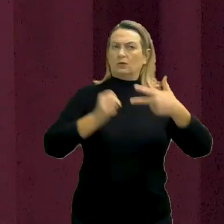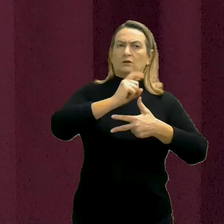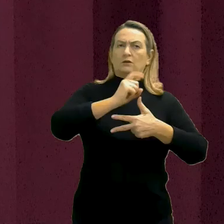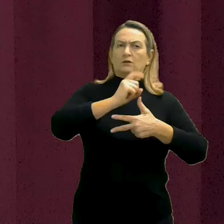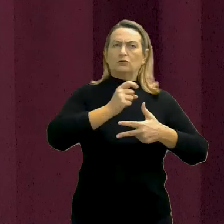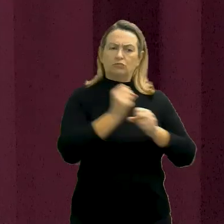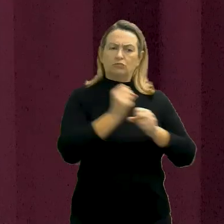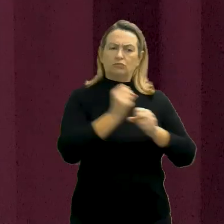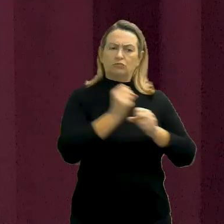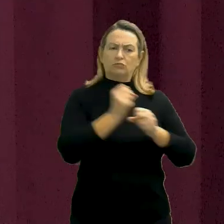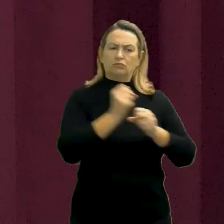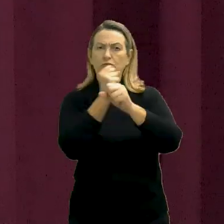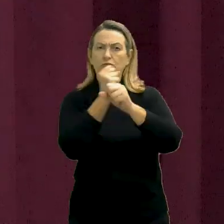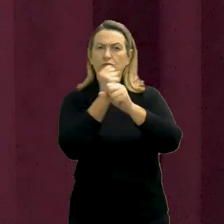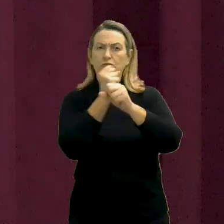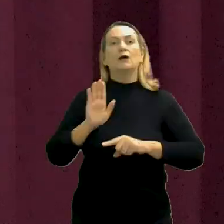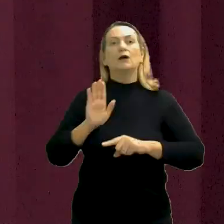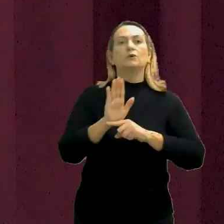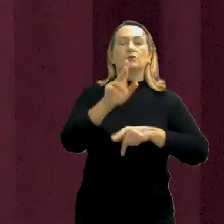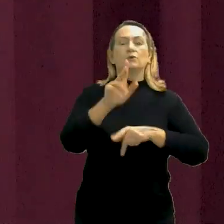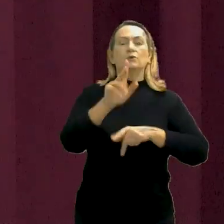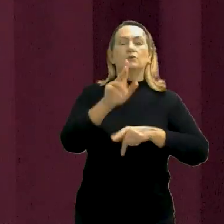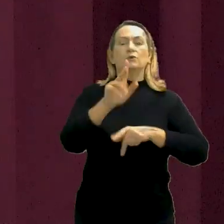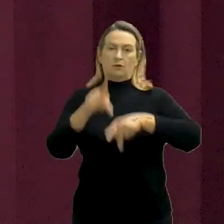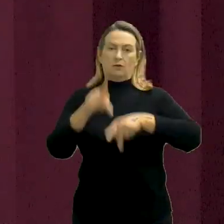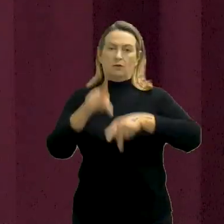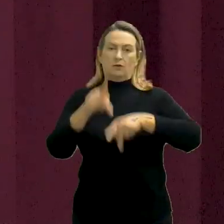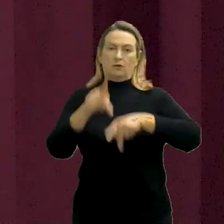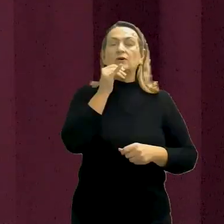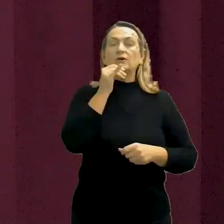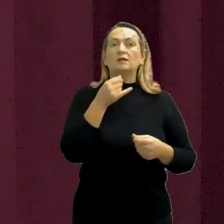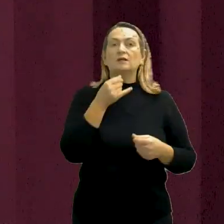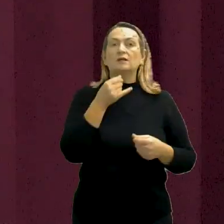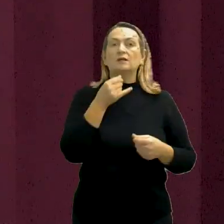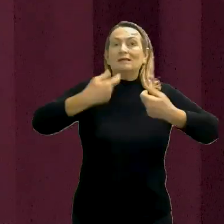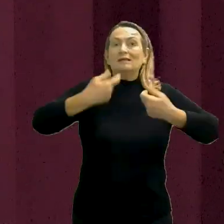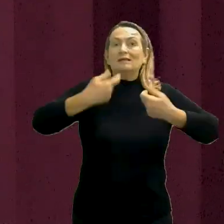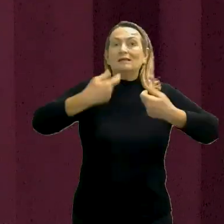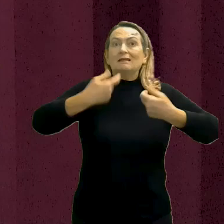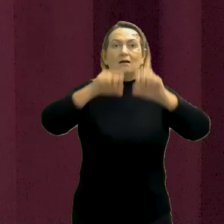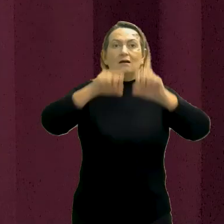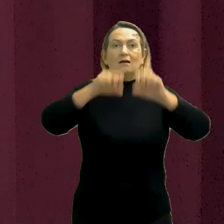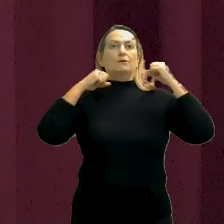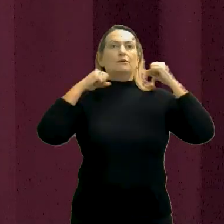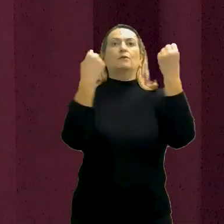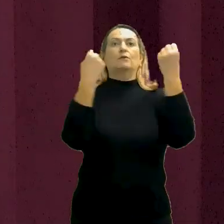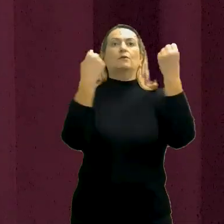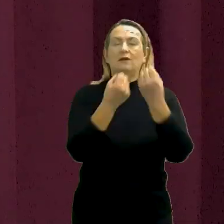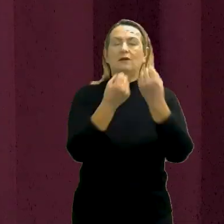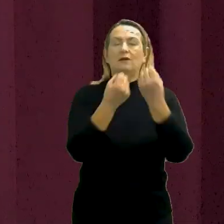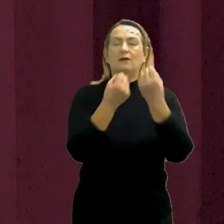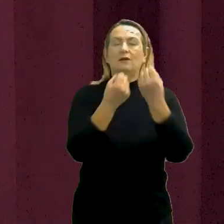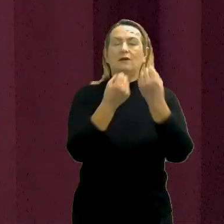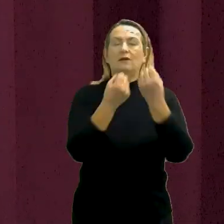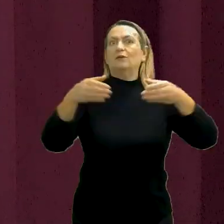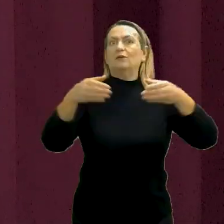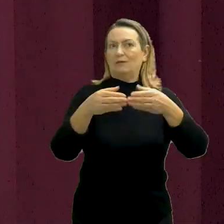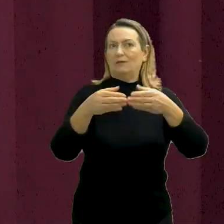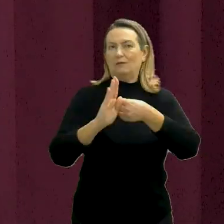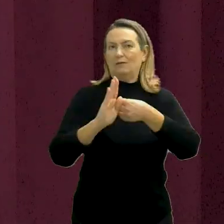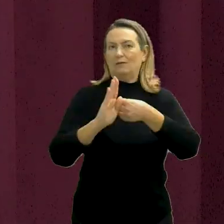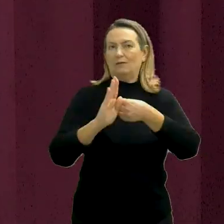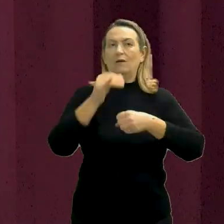população aquela demanda da comunidade que é o asfaltamento da rua em que a população e e